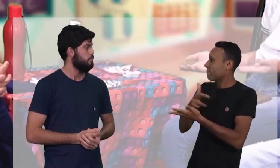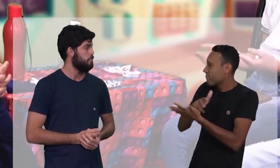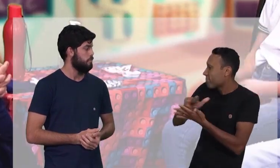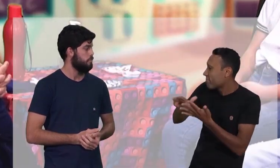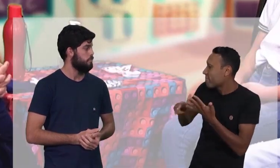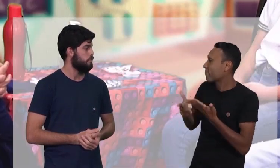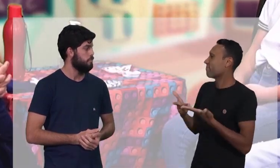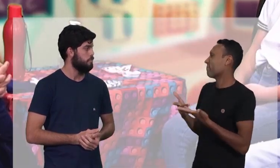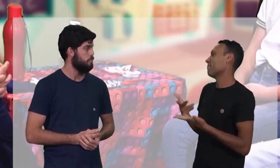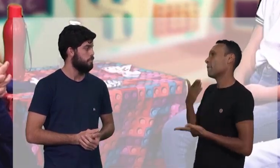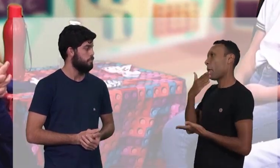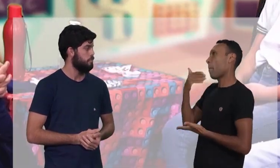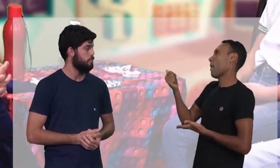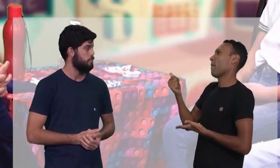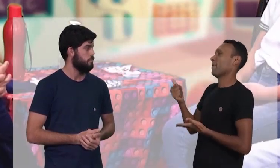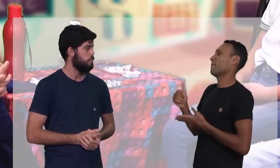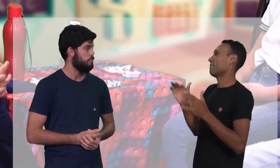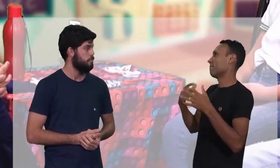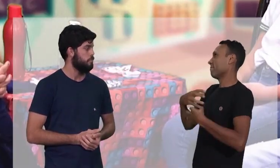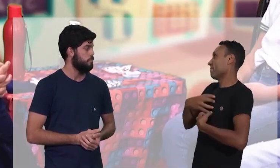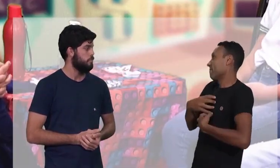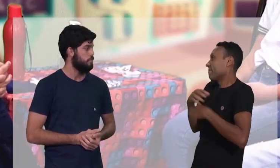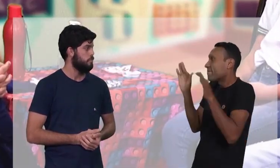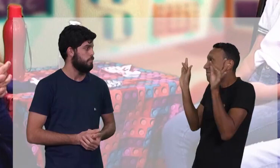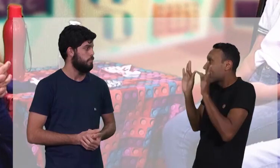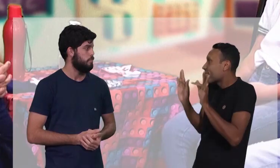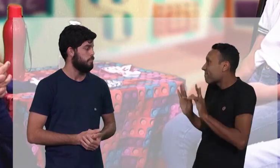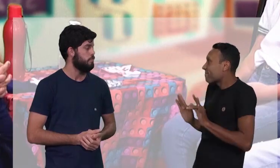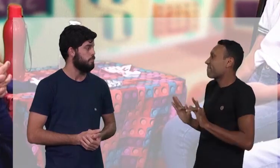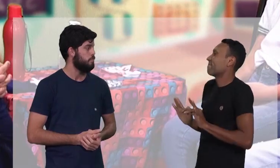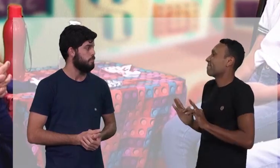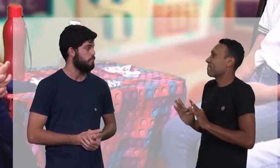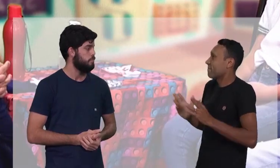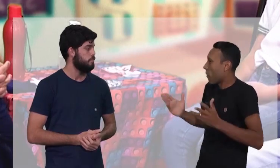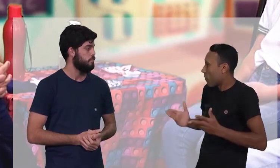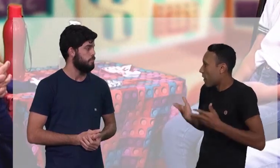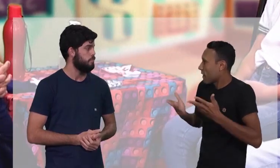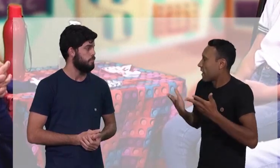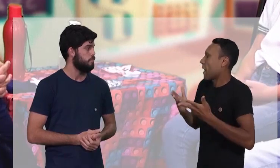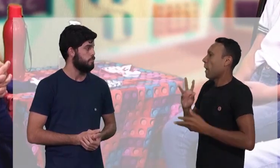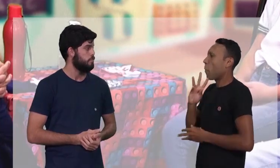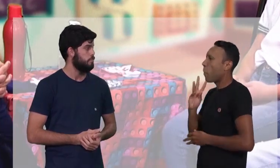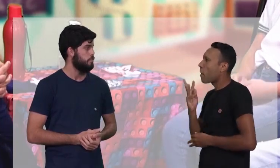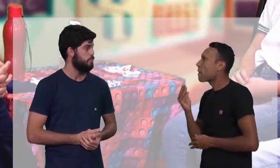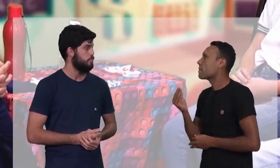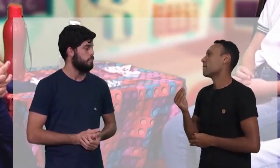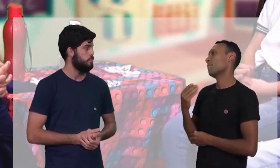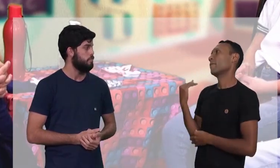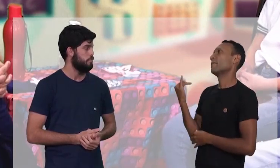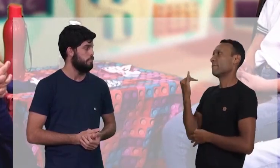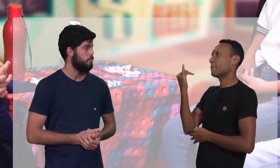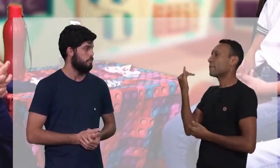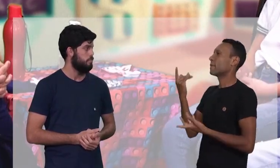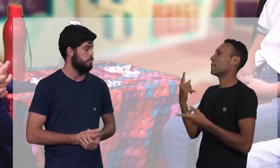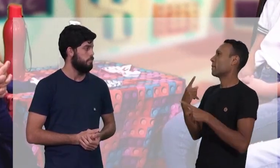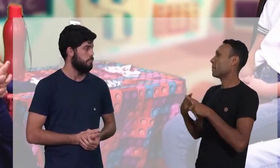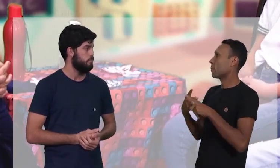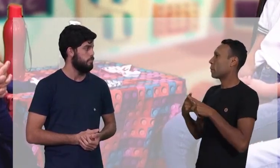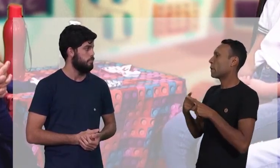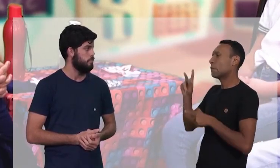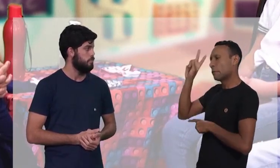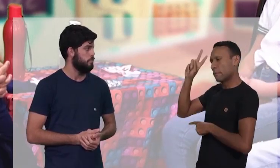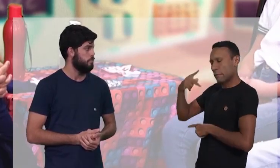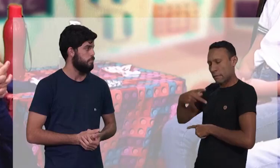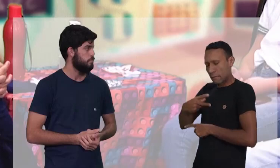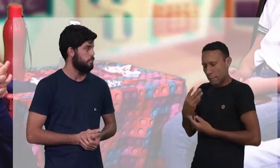você consegue fazer, e fica mais feliz. Geralmente a diferença entre a autoestima e o autoconhecimento é justamente a única coisa que você pensa sobre